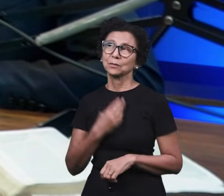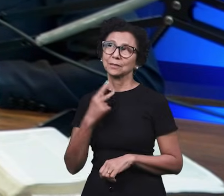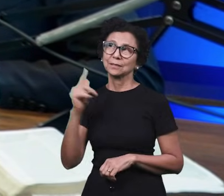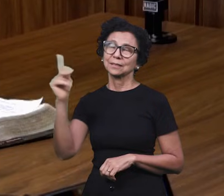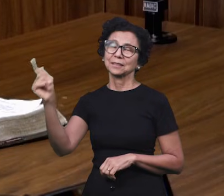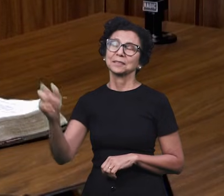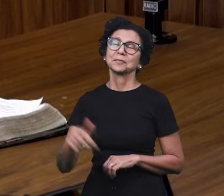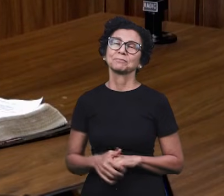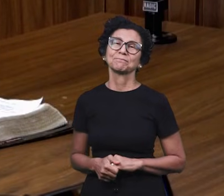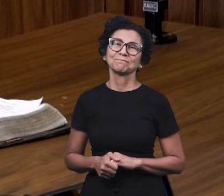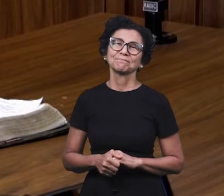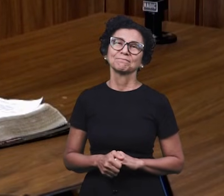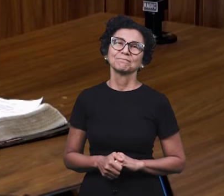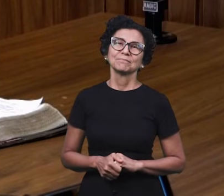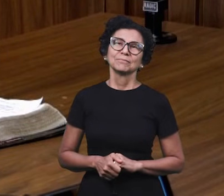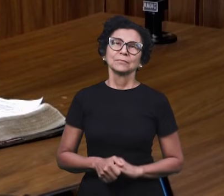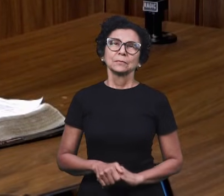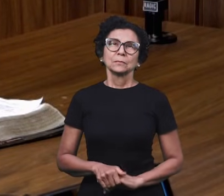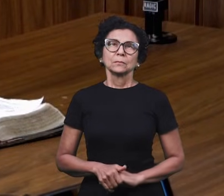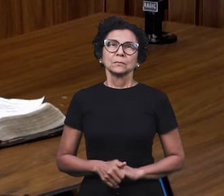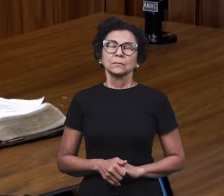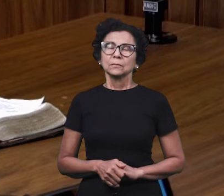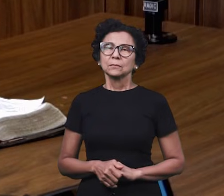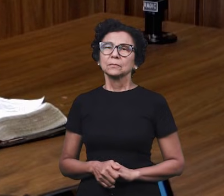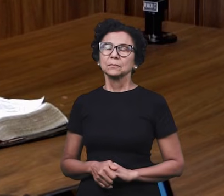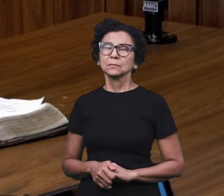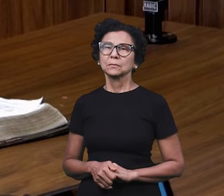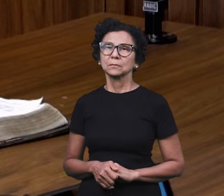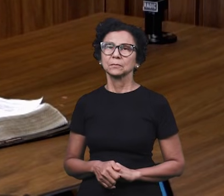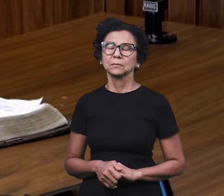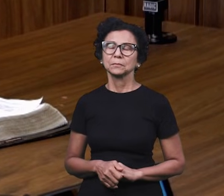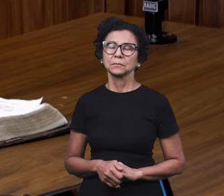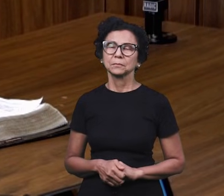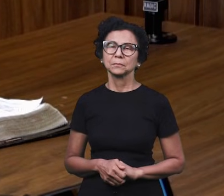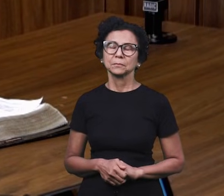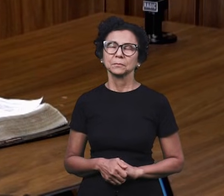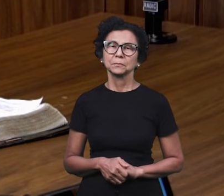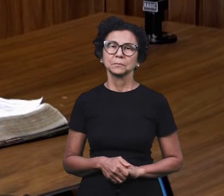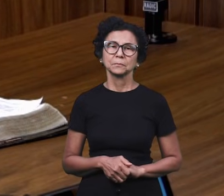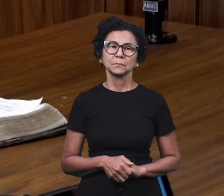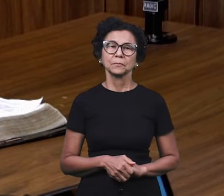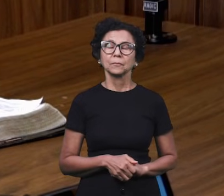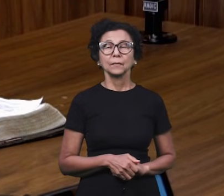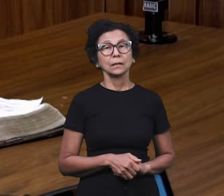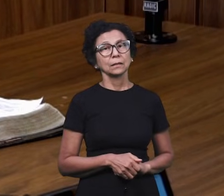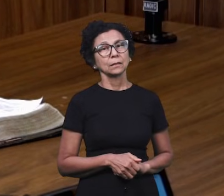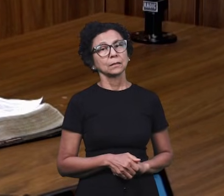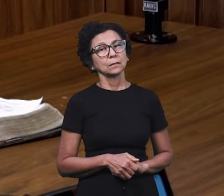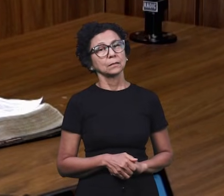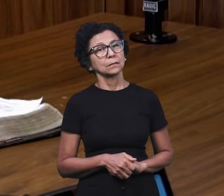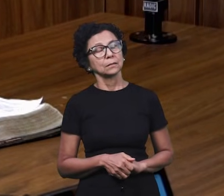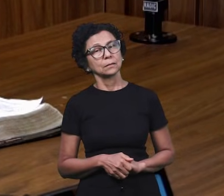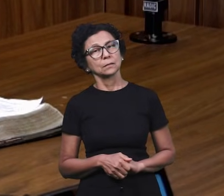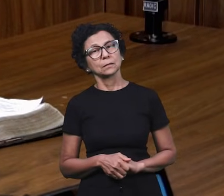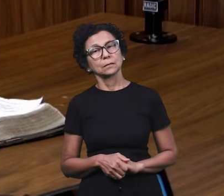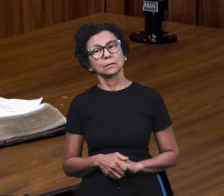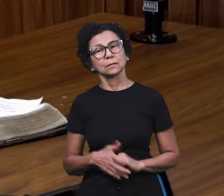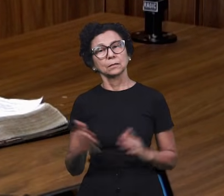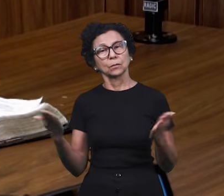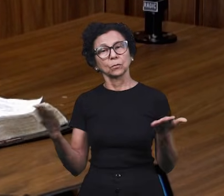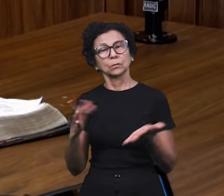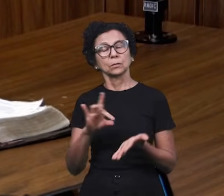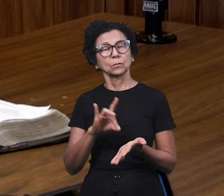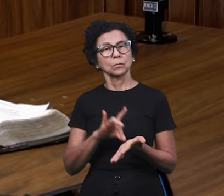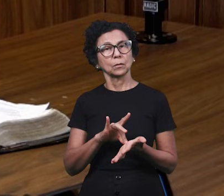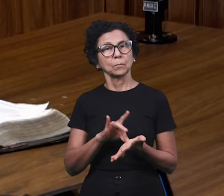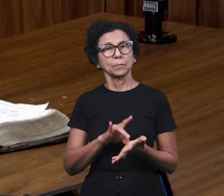muito importante, excelente a colocação do pastor Fred, e lembrar que hoje, no nosso tempo, né,